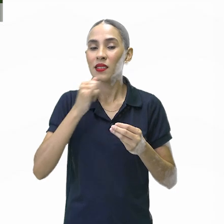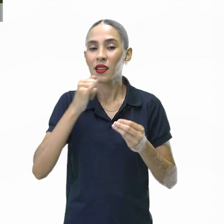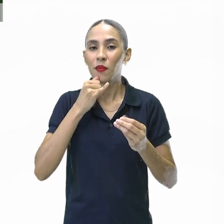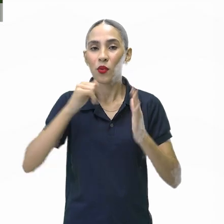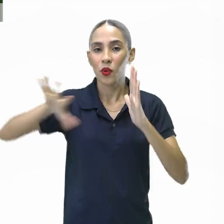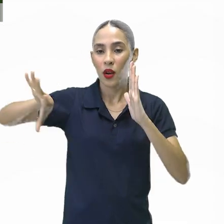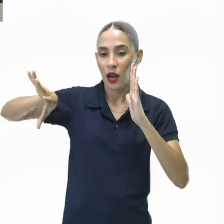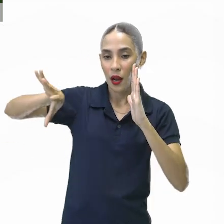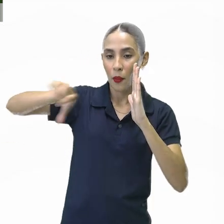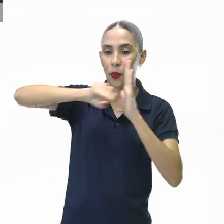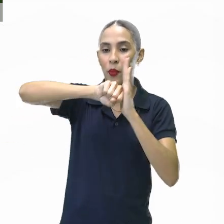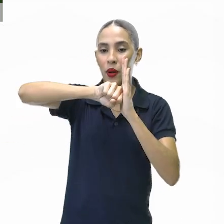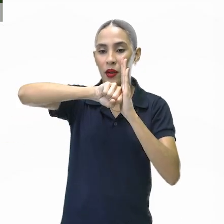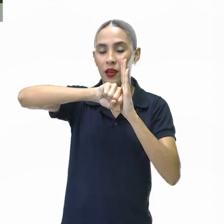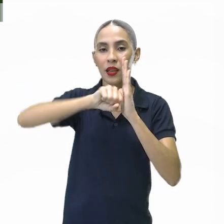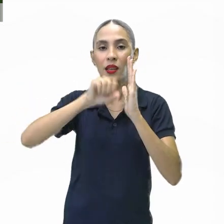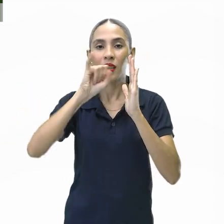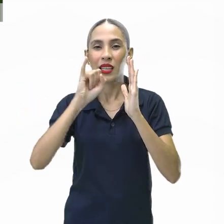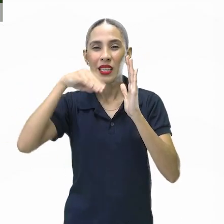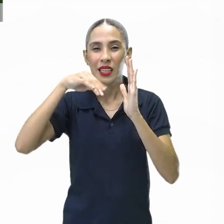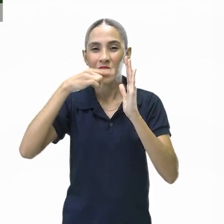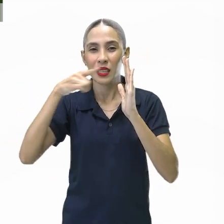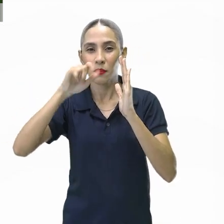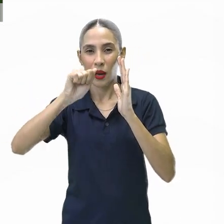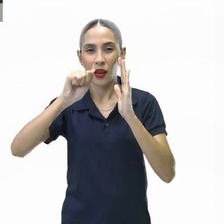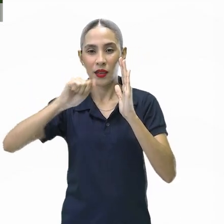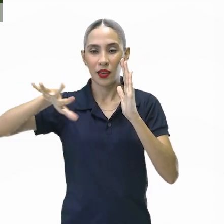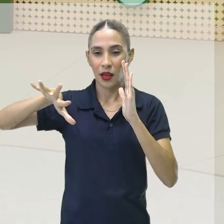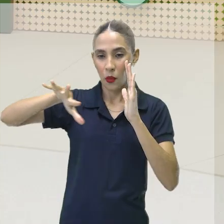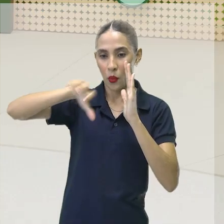um ímã se movimenta através de uma espira.